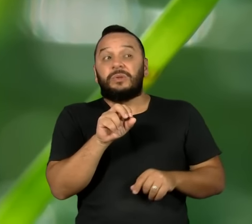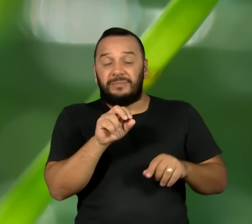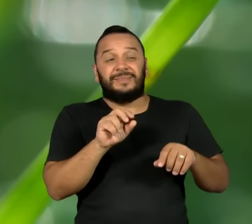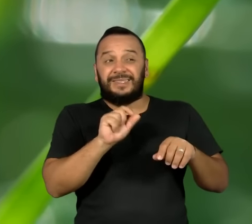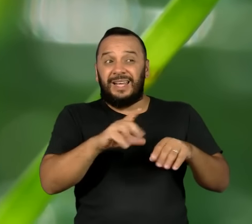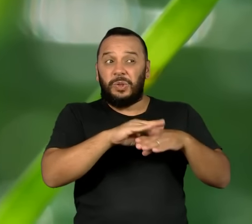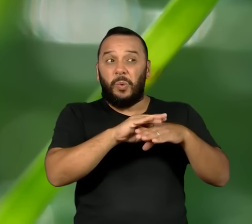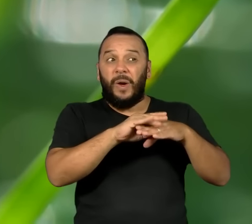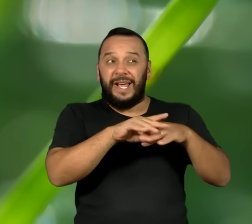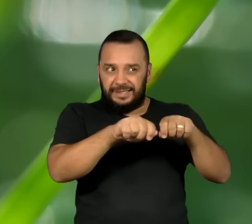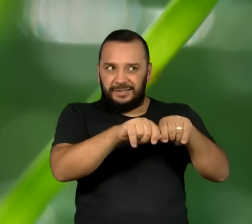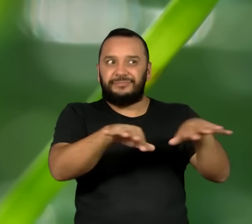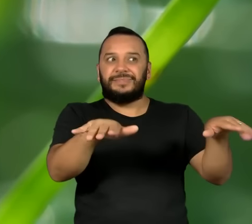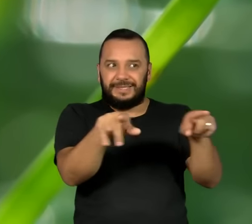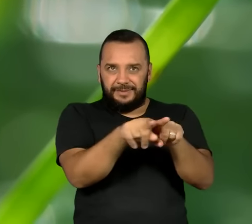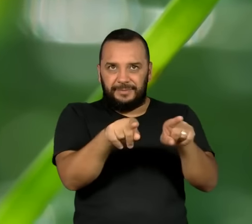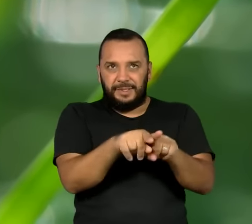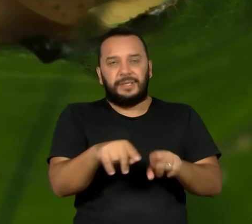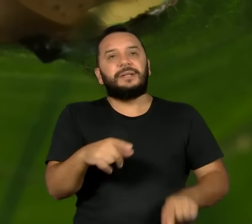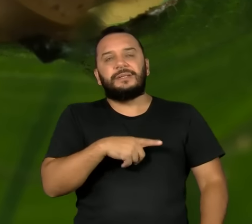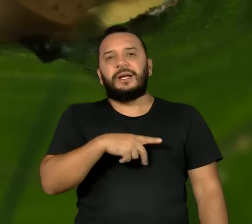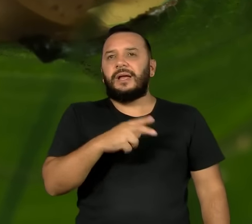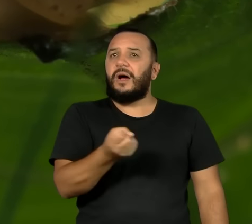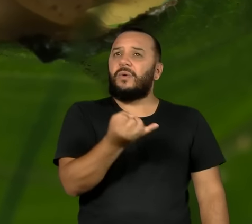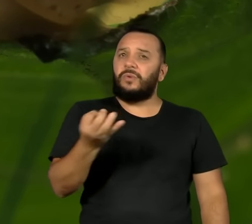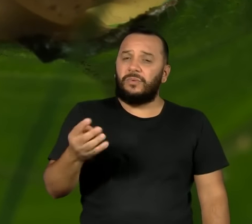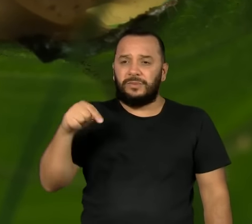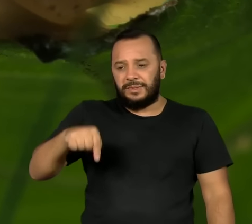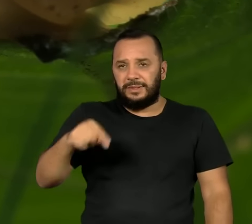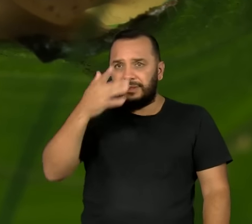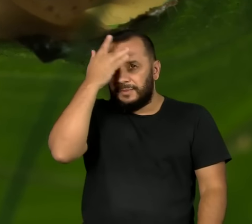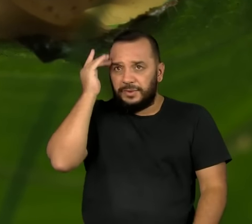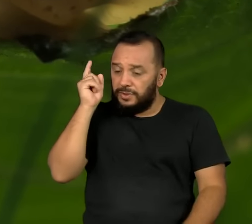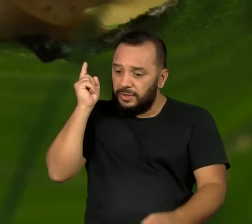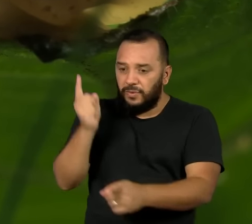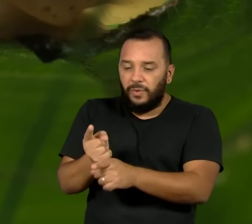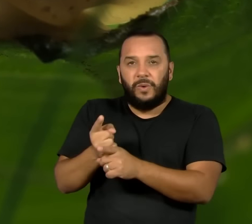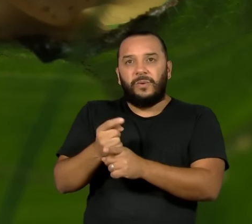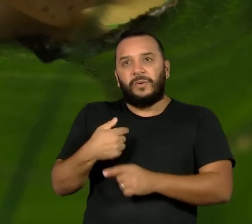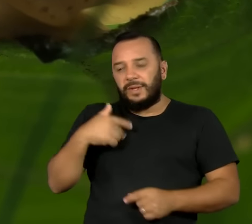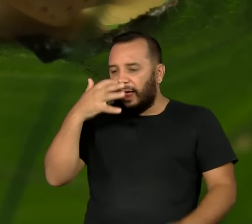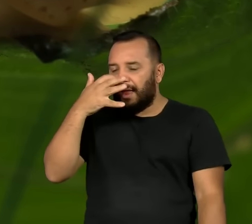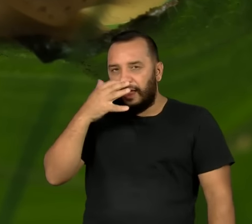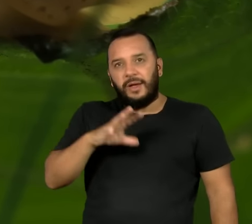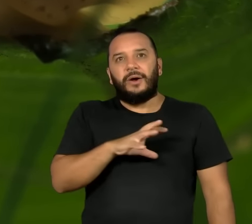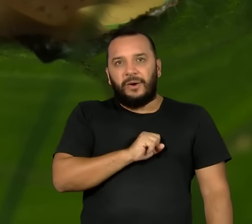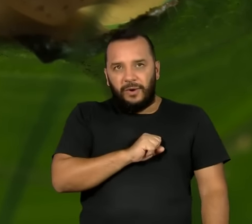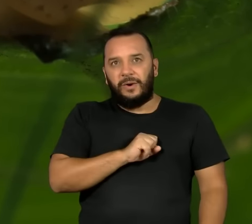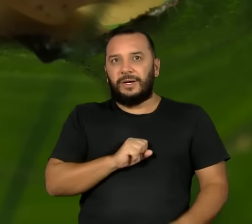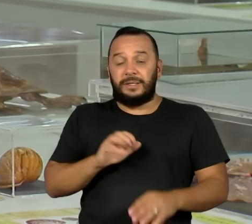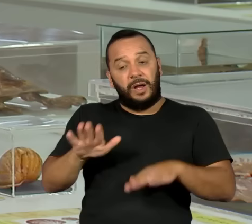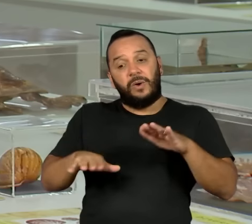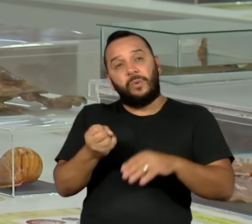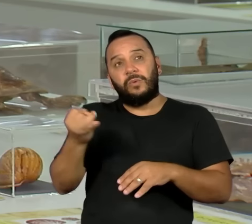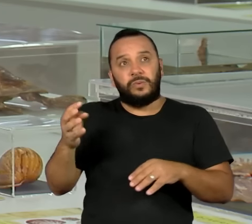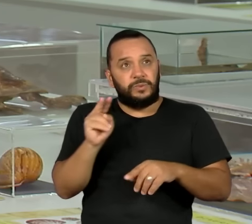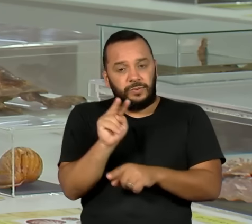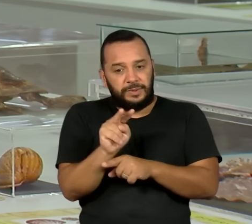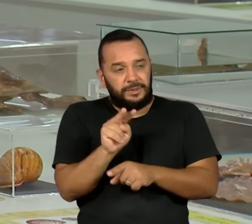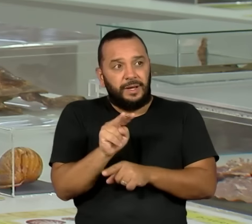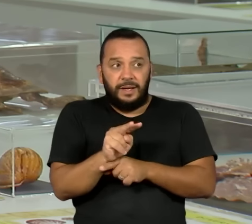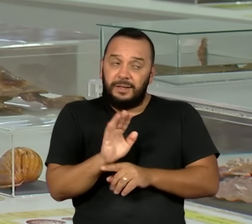Fora as espécies que nós temos aqui nativas, que algumas pessoas encontram, às vezes se afeiçam, gostam até de criar em alguns casos, embora